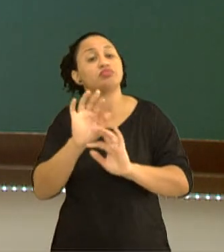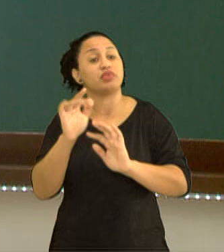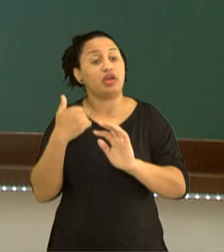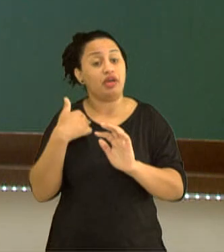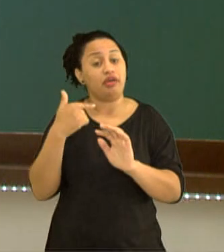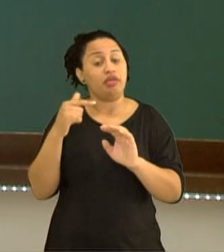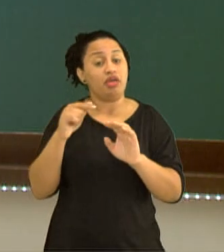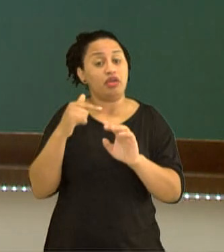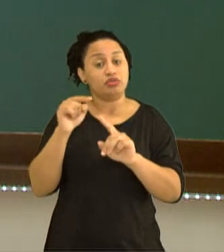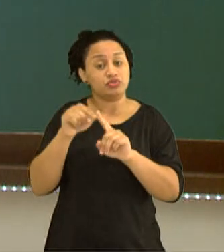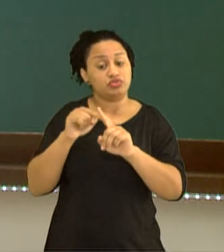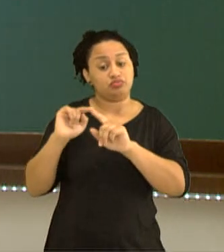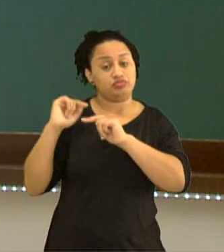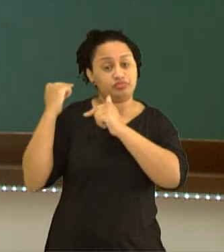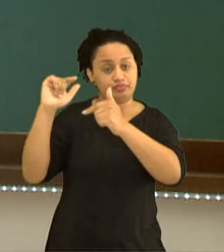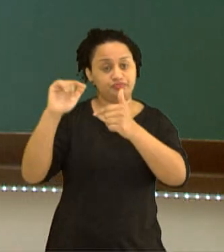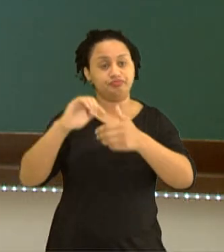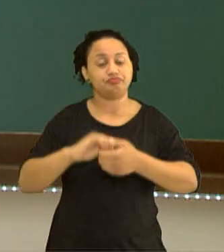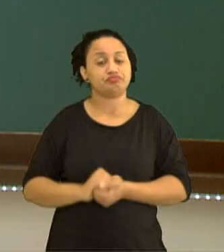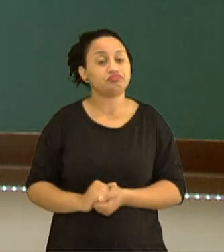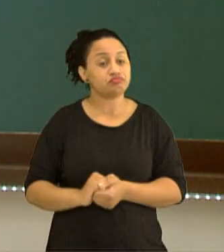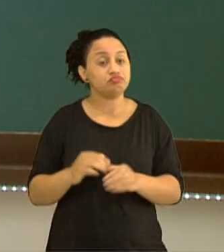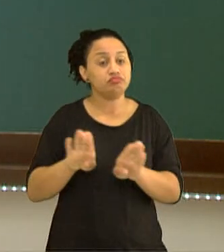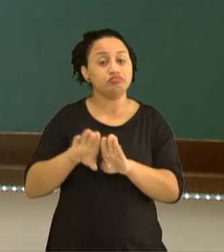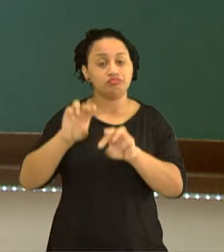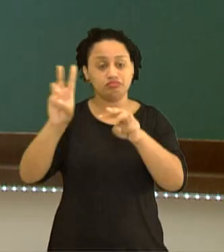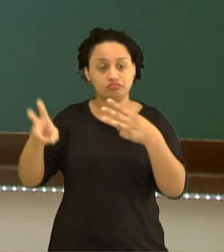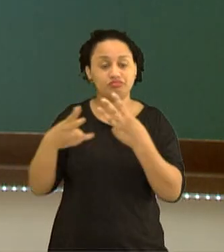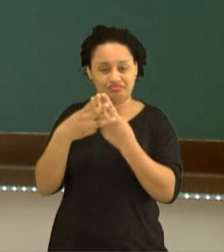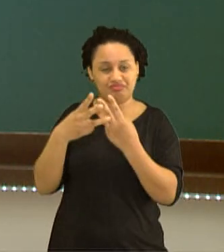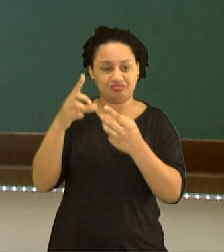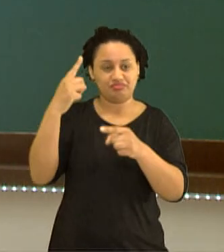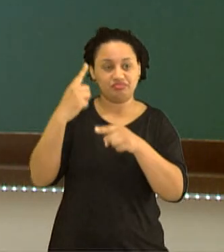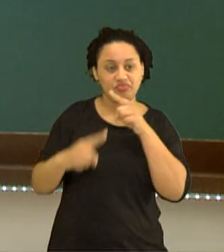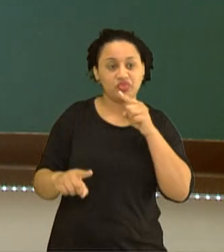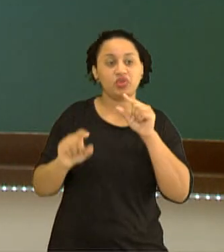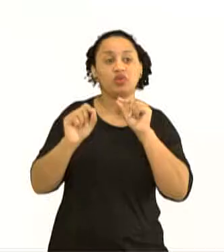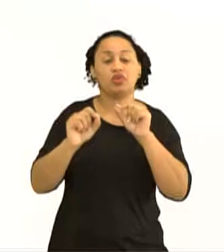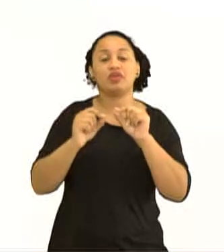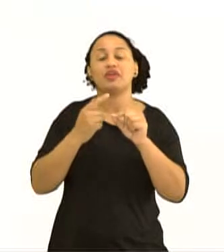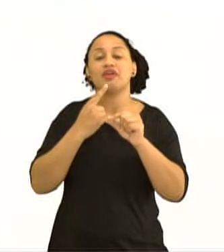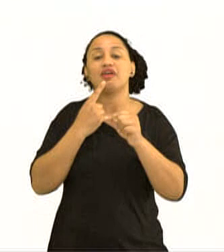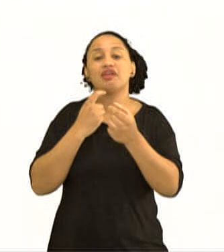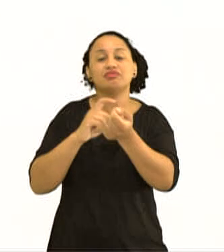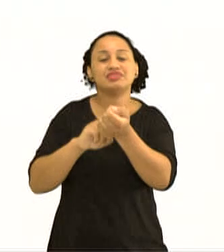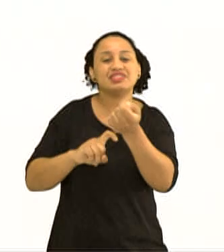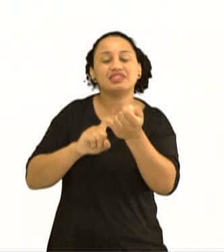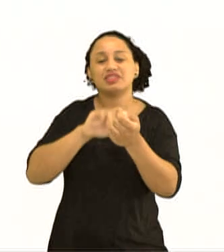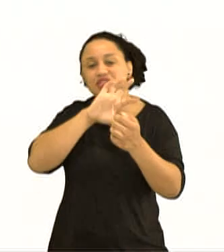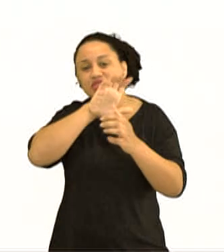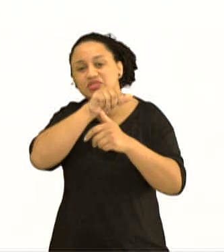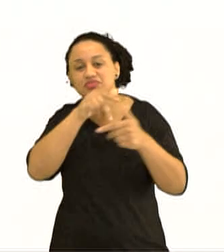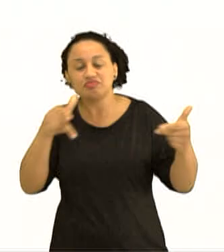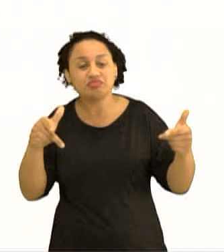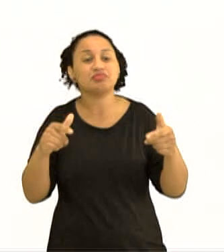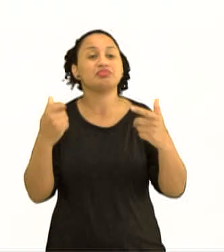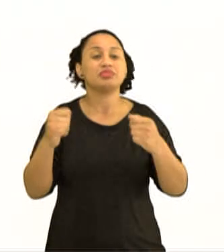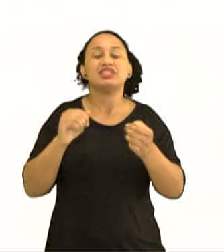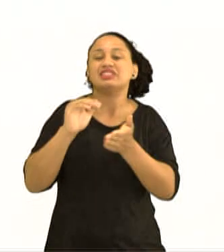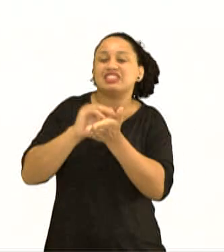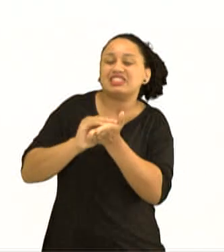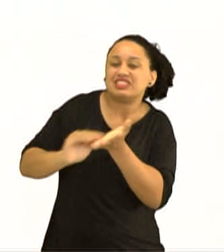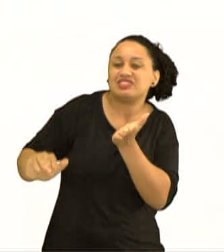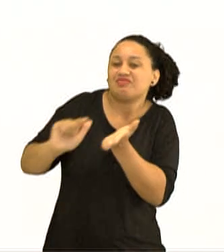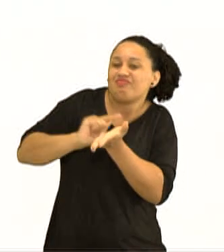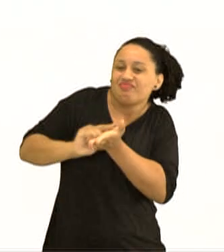Outra questão referente ao judaísmo com relação às proibições é o sangue dos animais, que deve ser totalmente